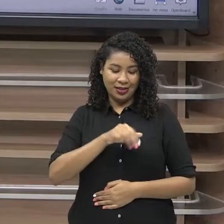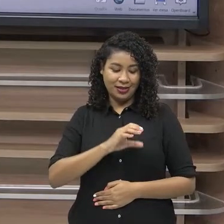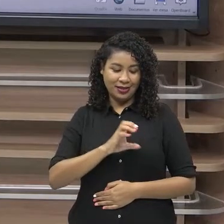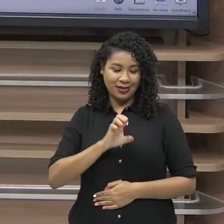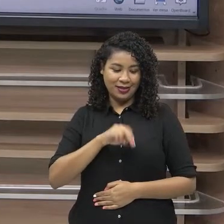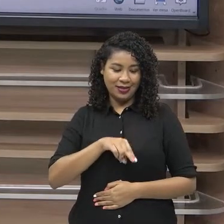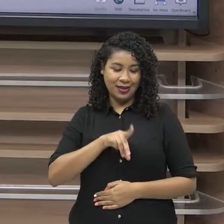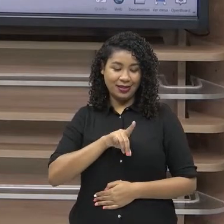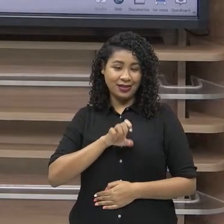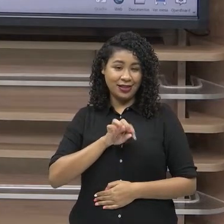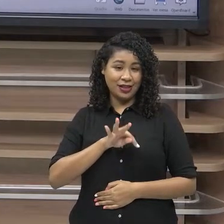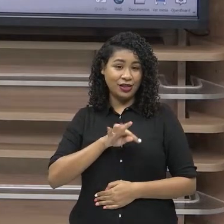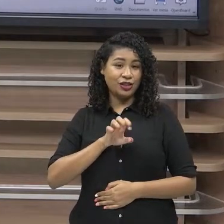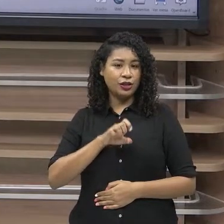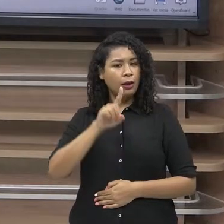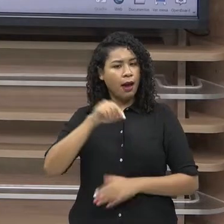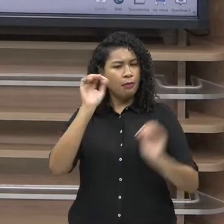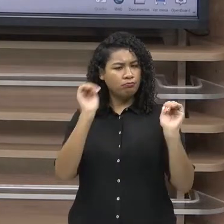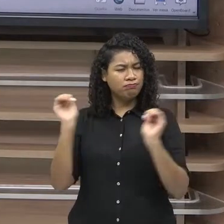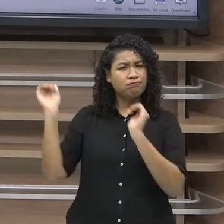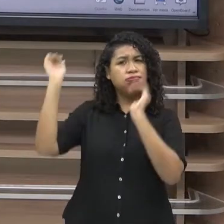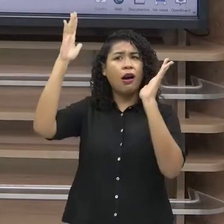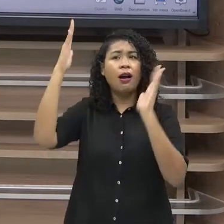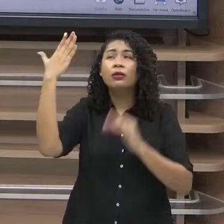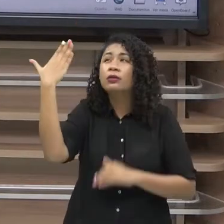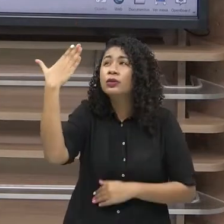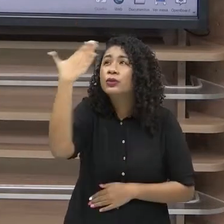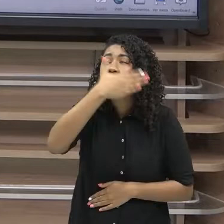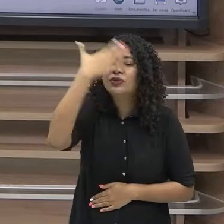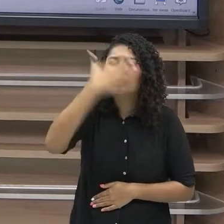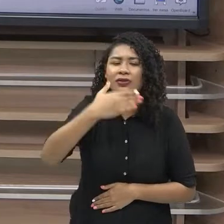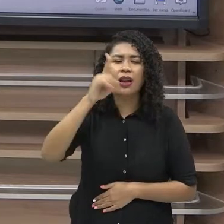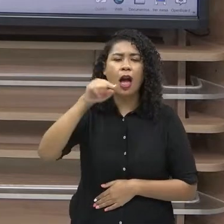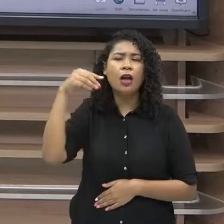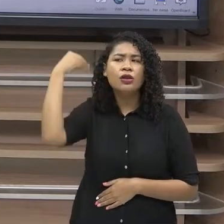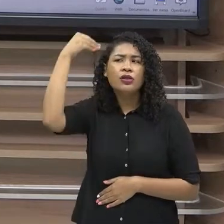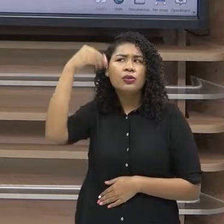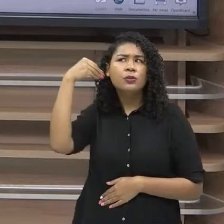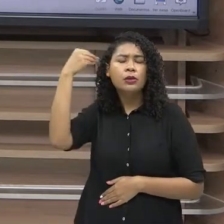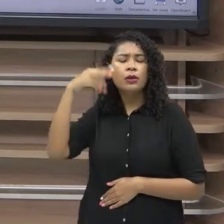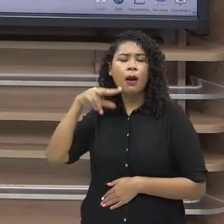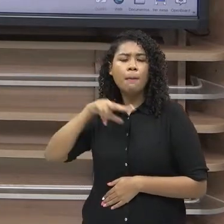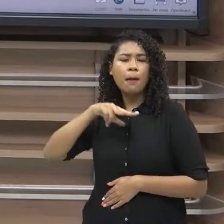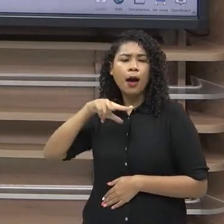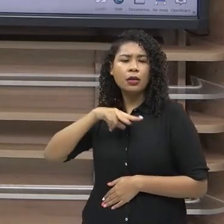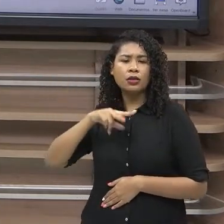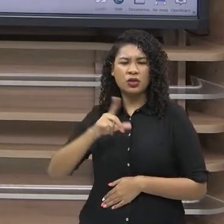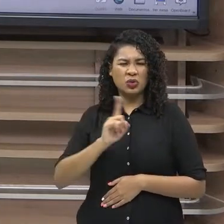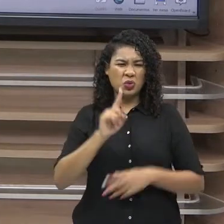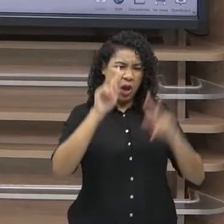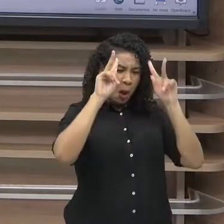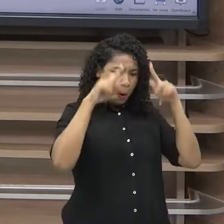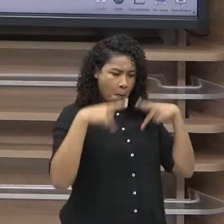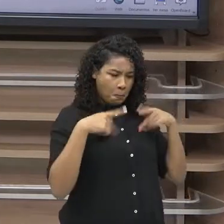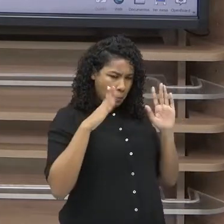transcendente. Nós podemos dizer que essa experiência transcendente vai além do ser humano. É uma